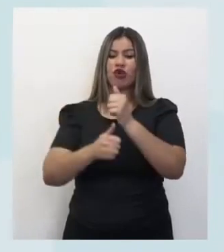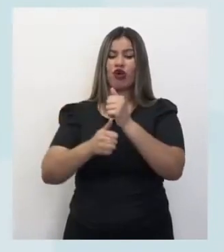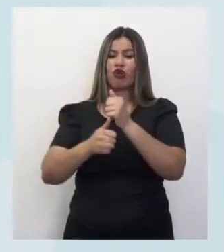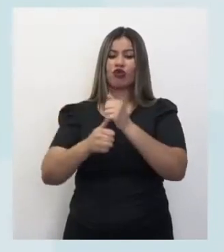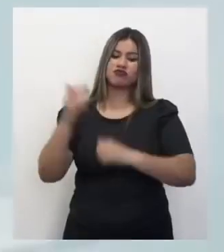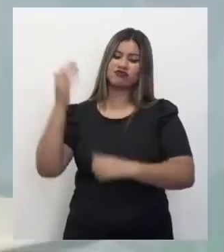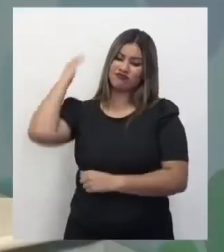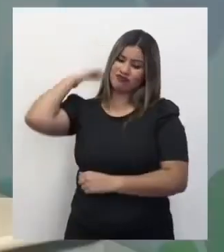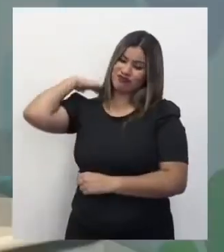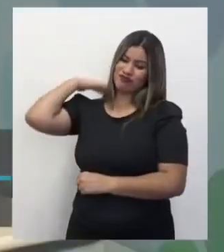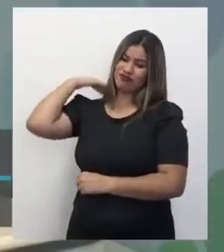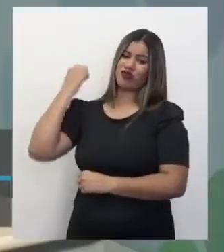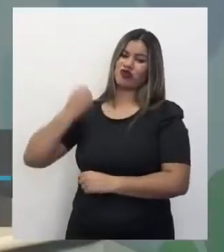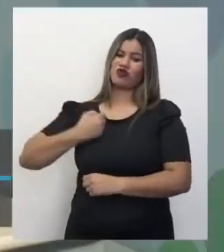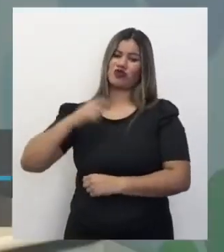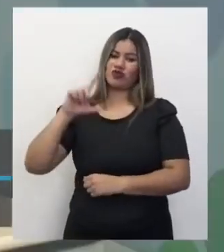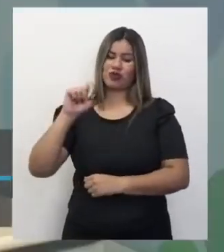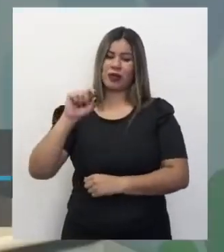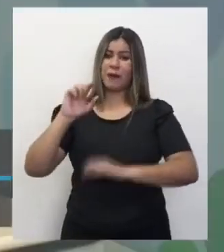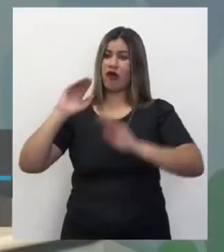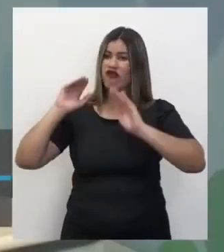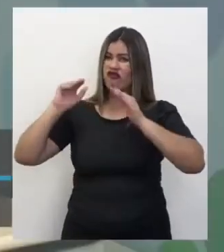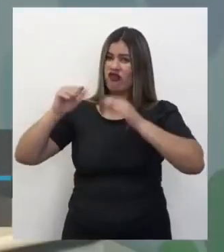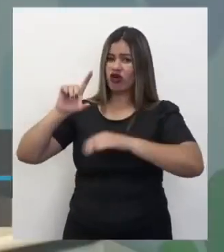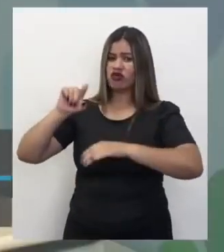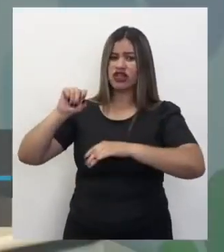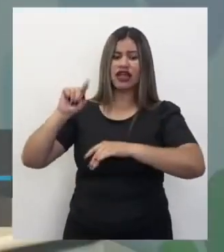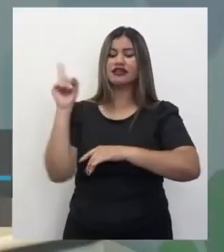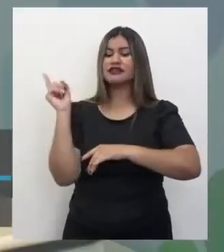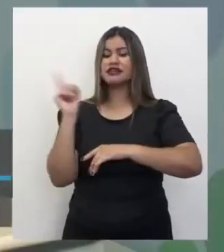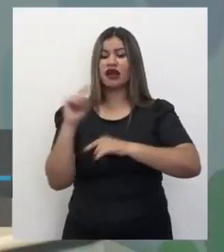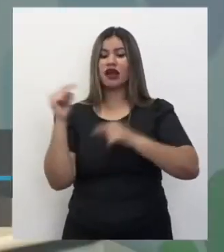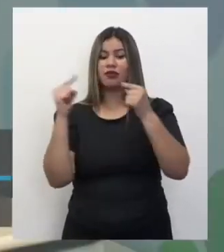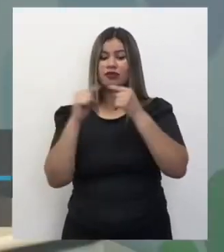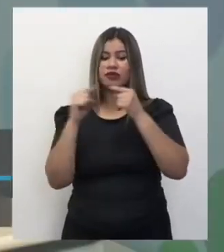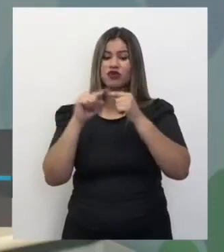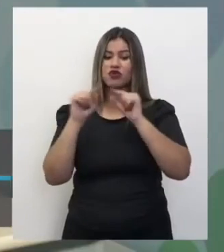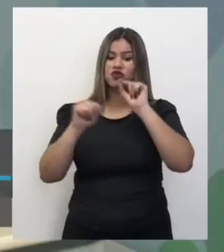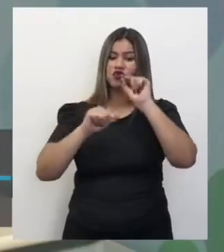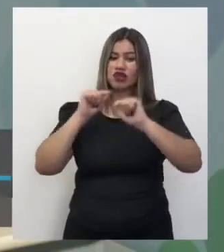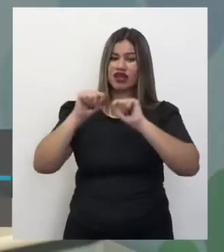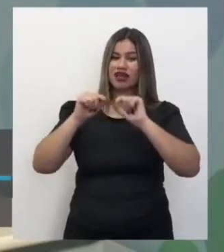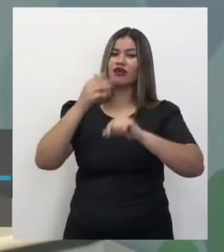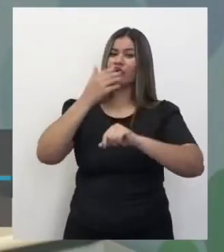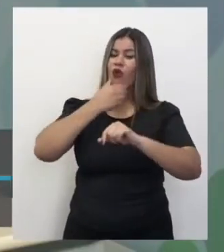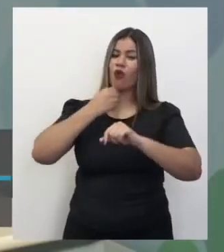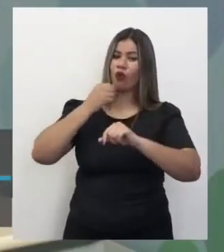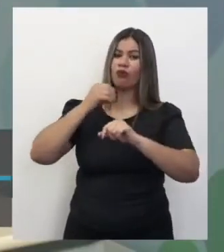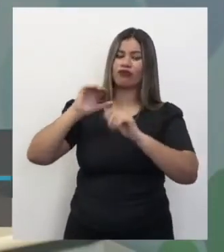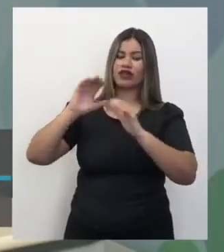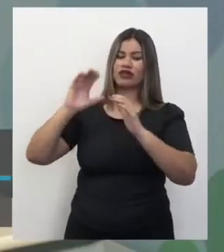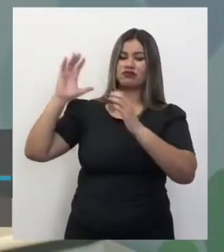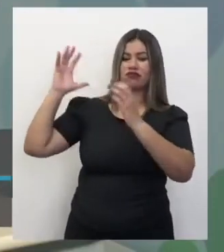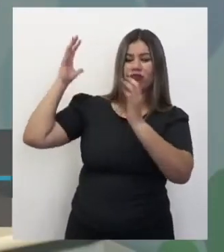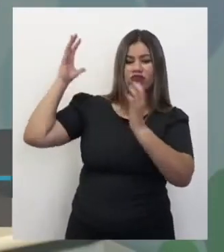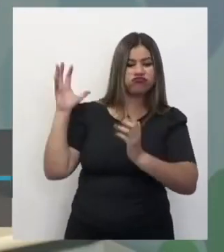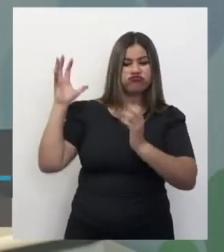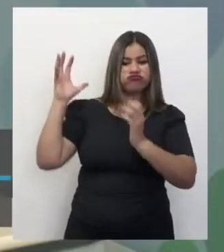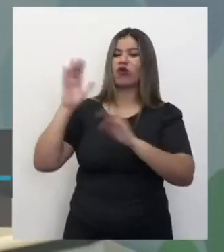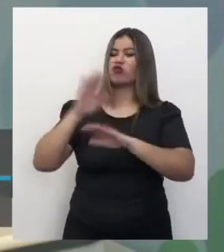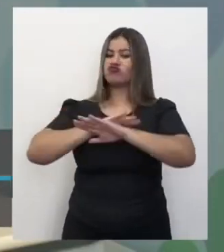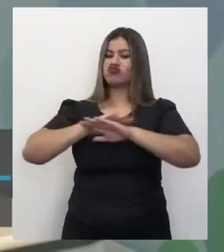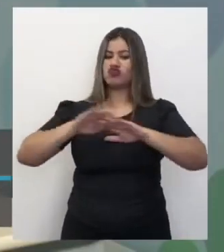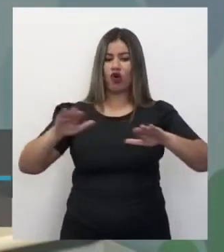quis destacar muito o 10 da camisa. Uhum. E aí a imagem eu cortei ali no... meio que